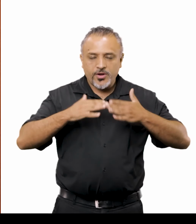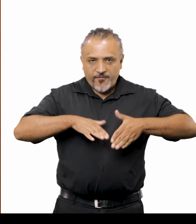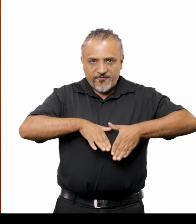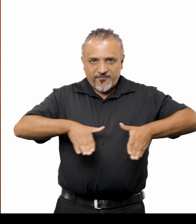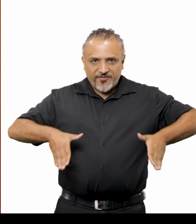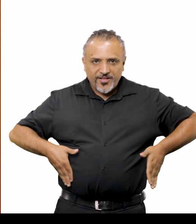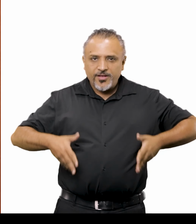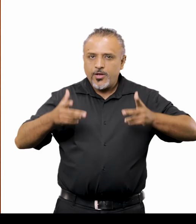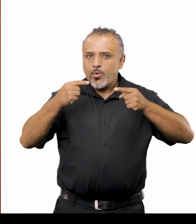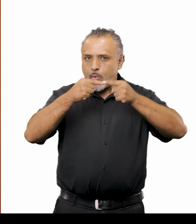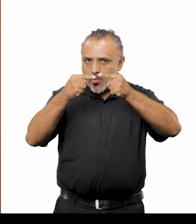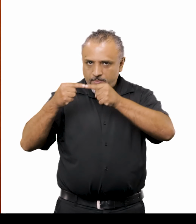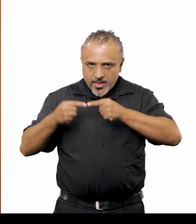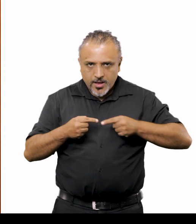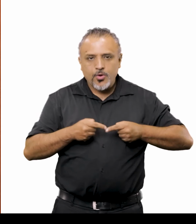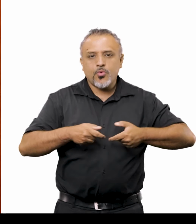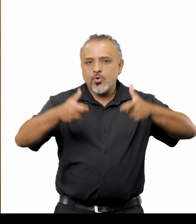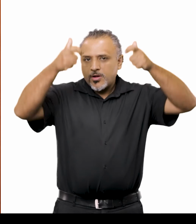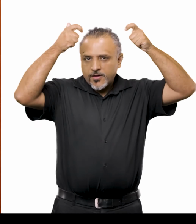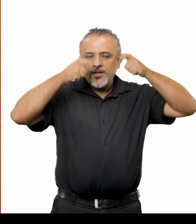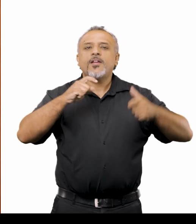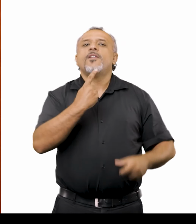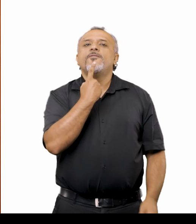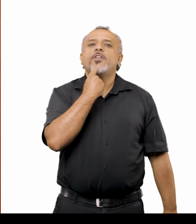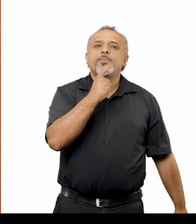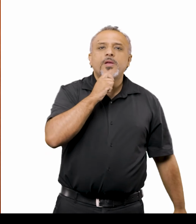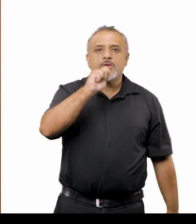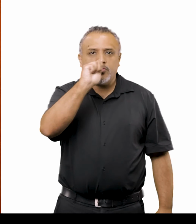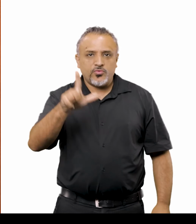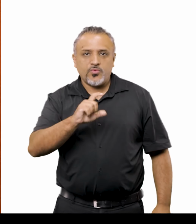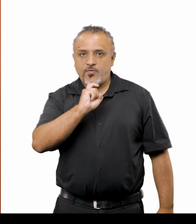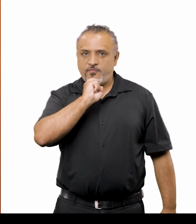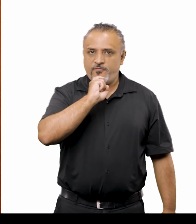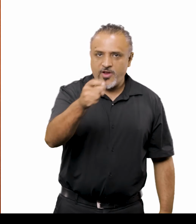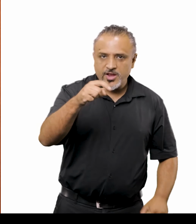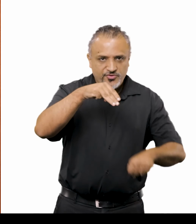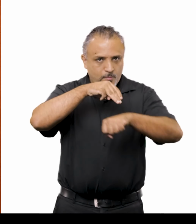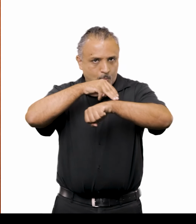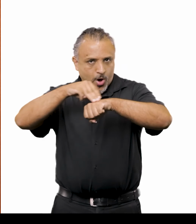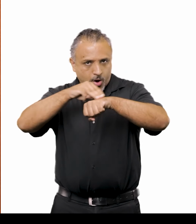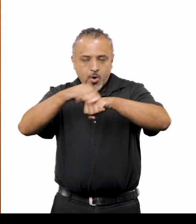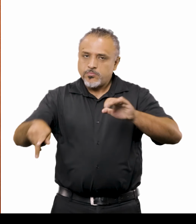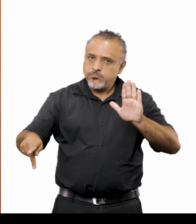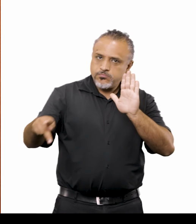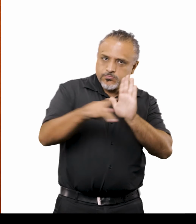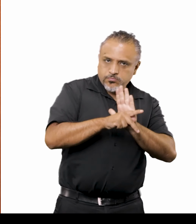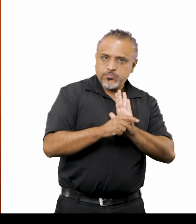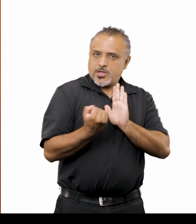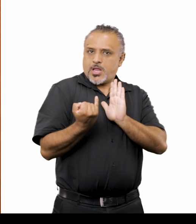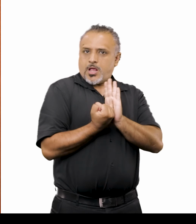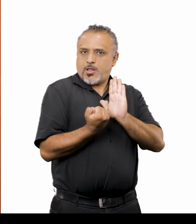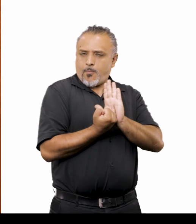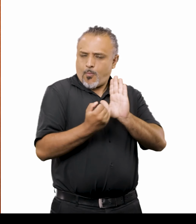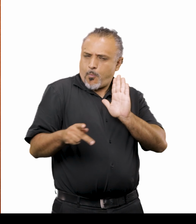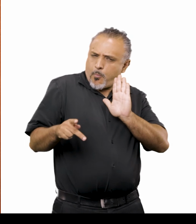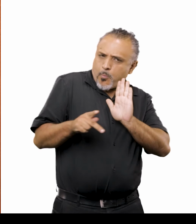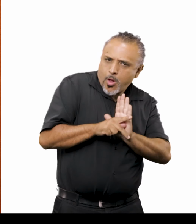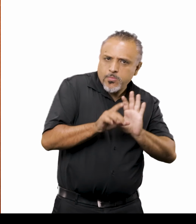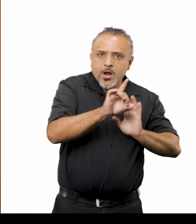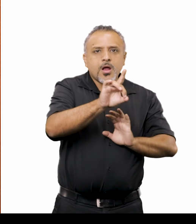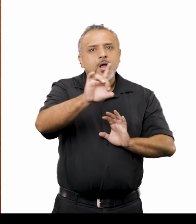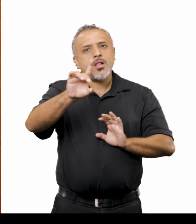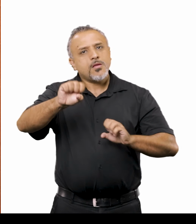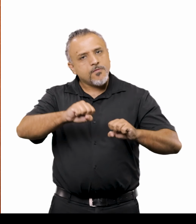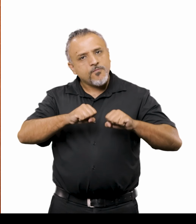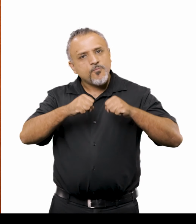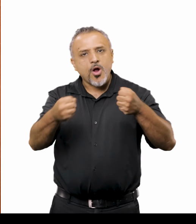as cores dos vestidos com os chapéus, vermelho, azul, verde e marrom, o que confere uma identidade própria a cada uma delas,